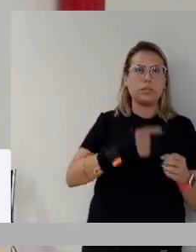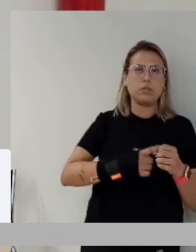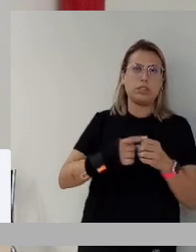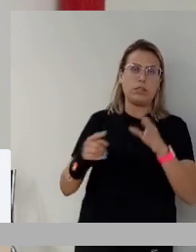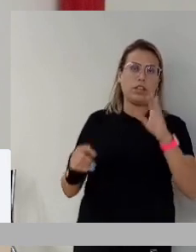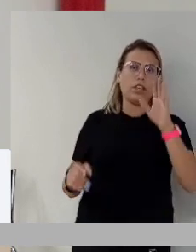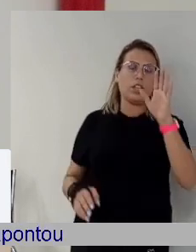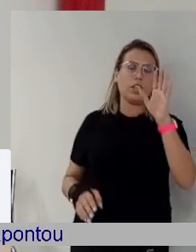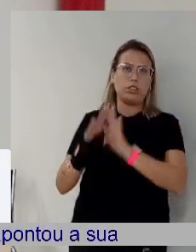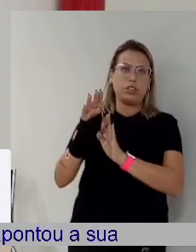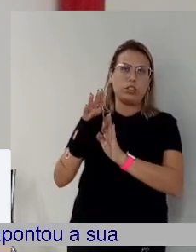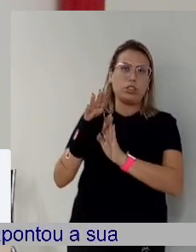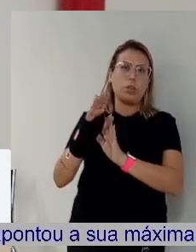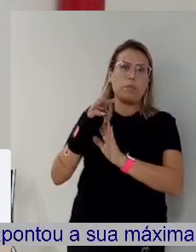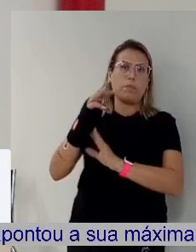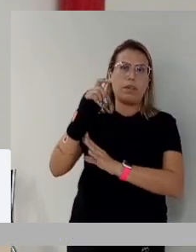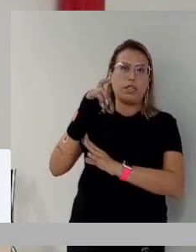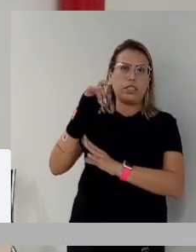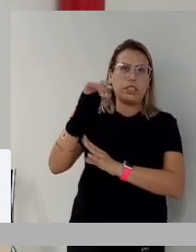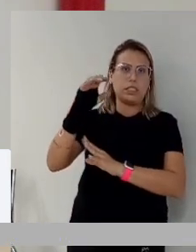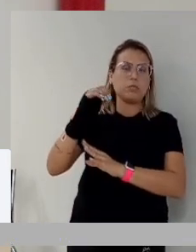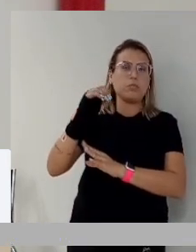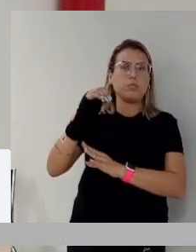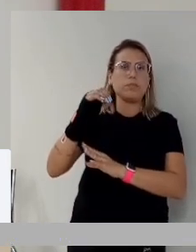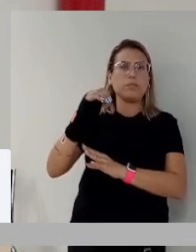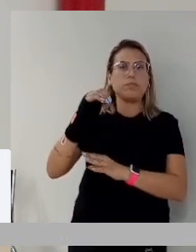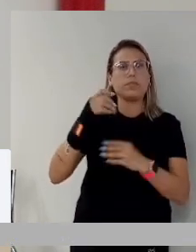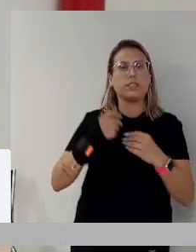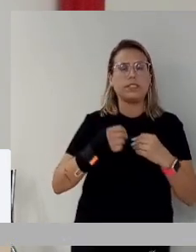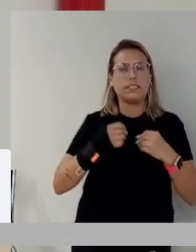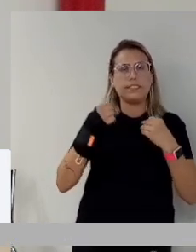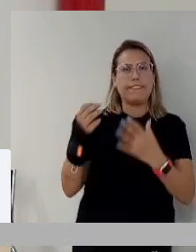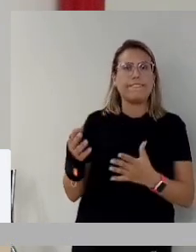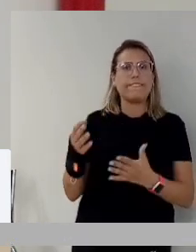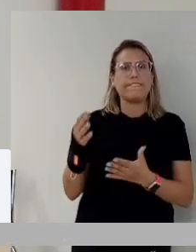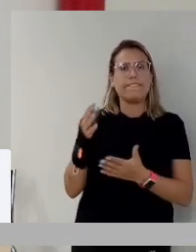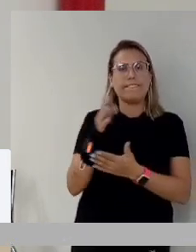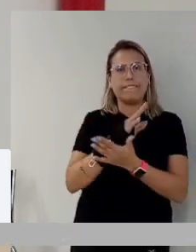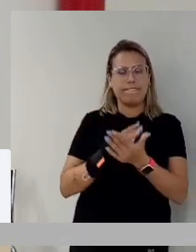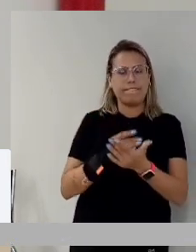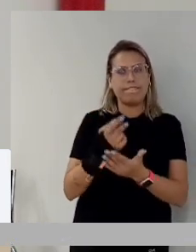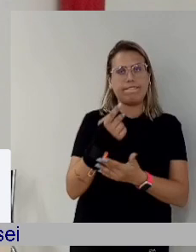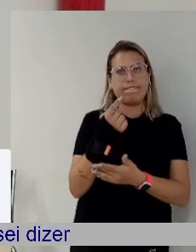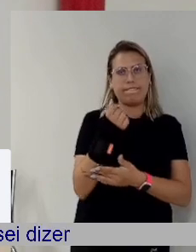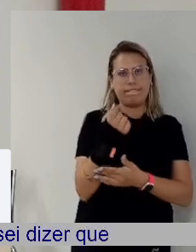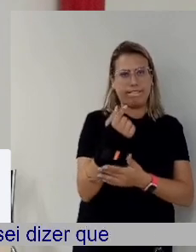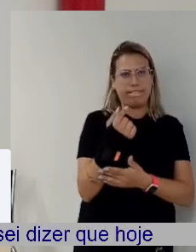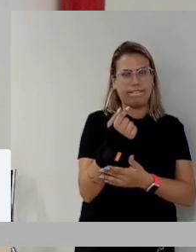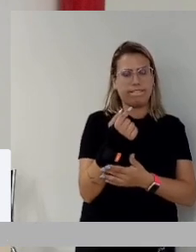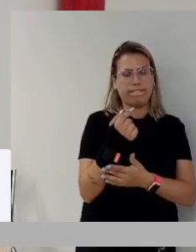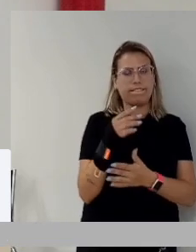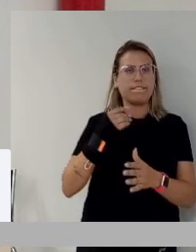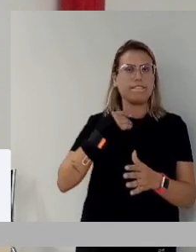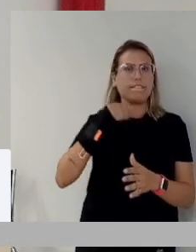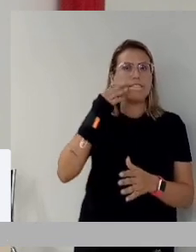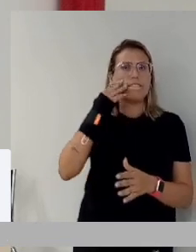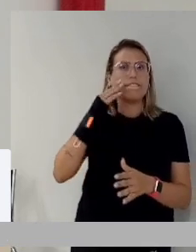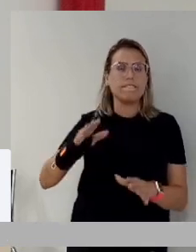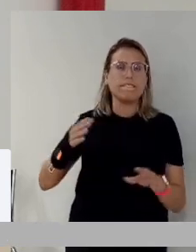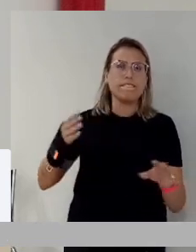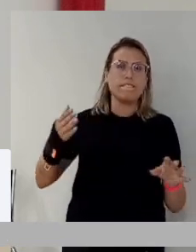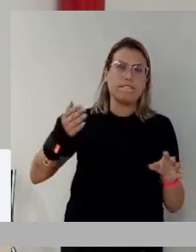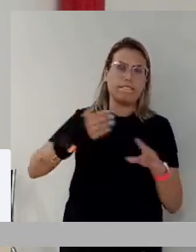a pontuação máxima aí leva é dividido aquele dinheiro eu só sei dizer que hoje o que tá entrando